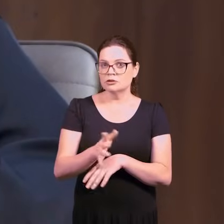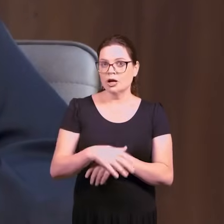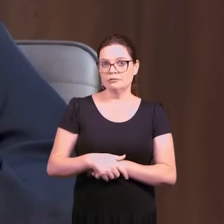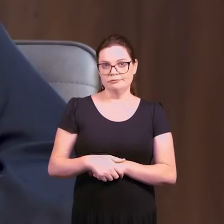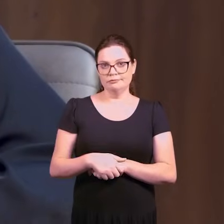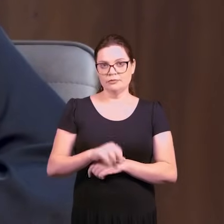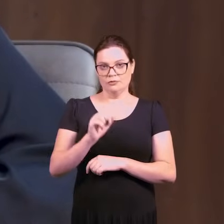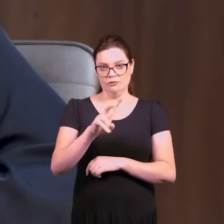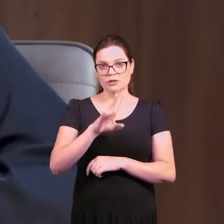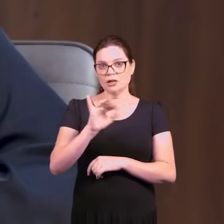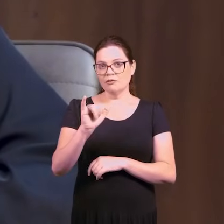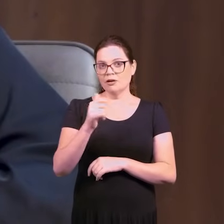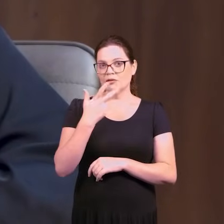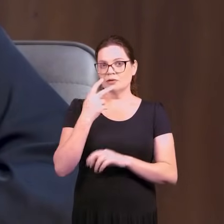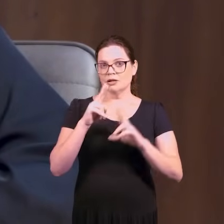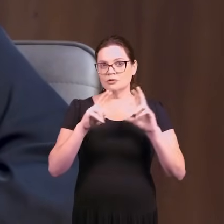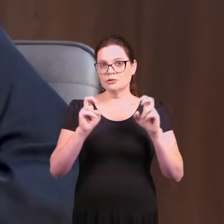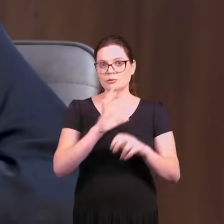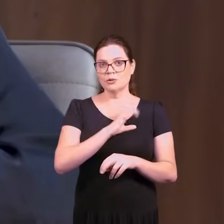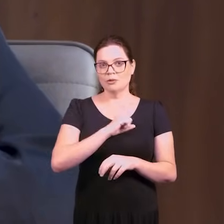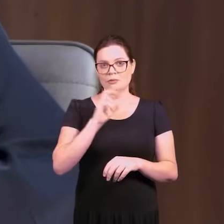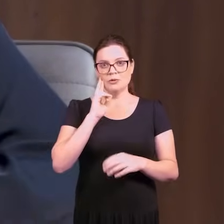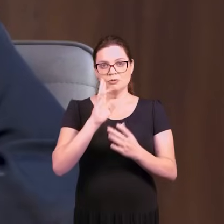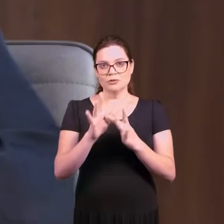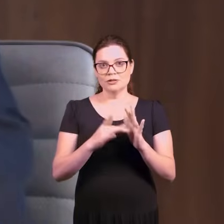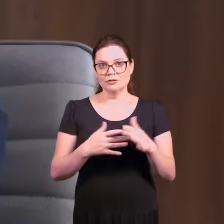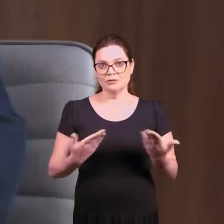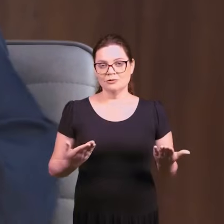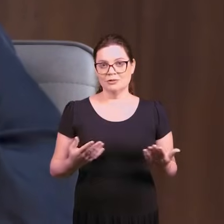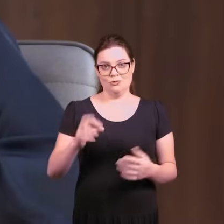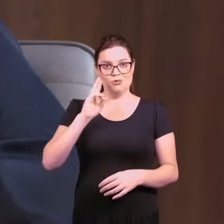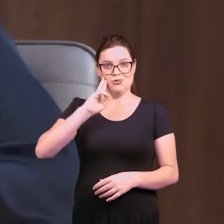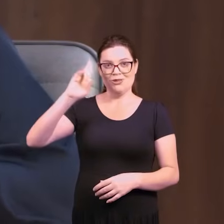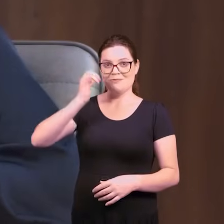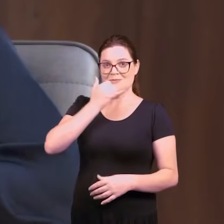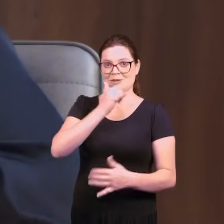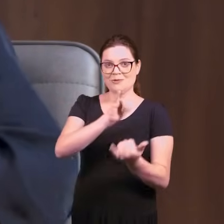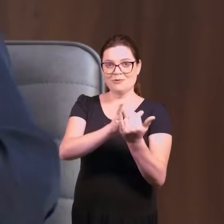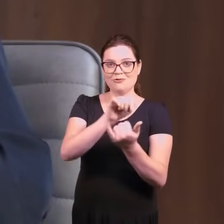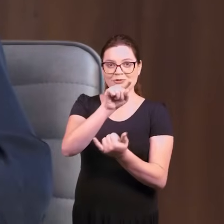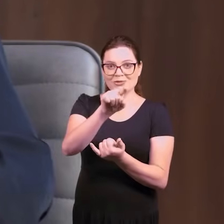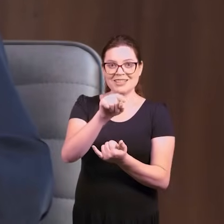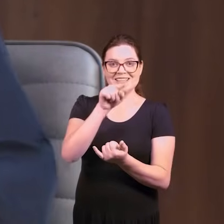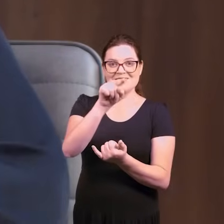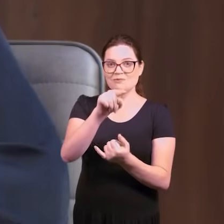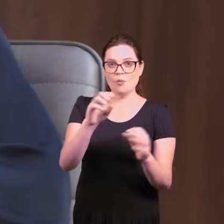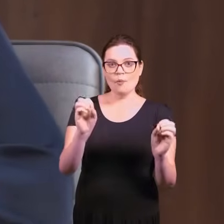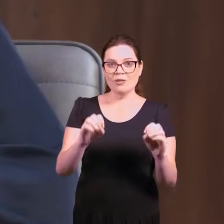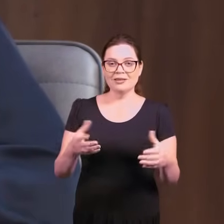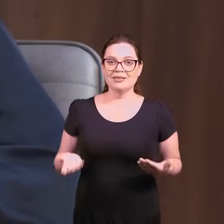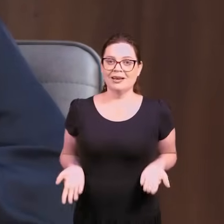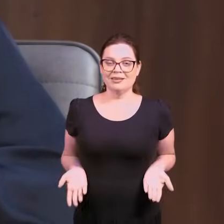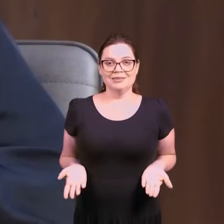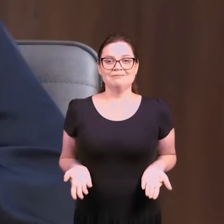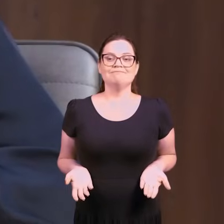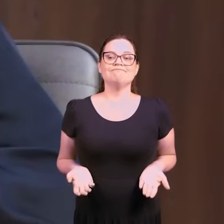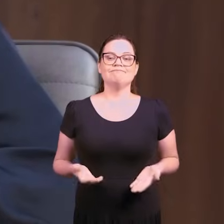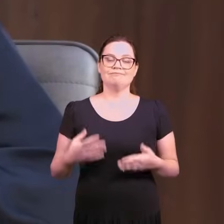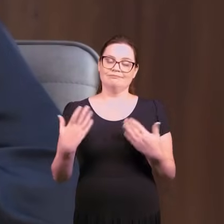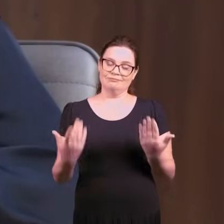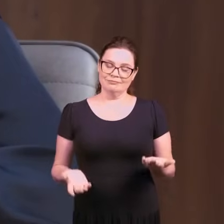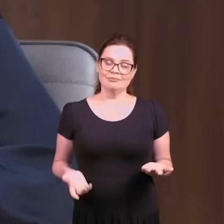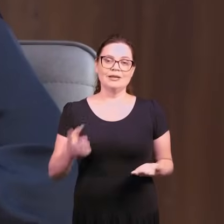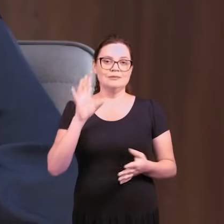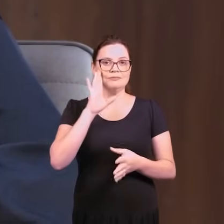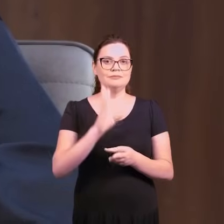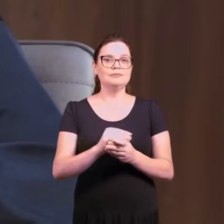Você vai falar de Jesus, do amor de Jesus. Ele te perdoou e você não tem isso para dar. Então, é um caminho